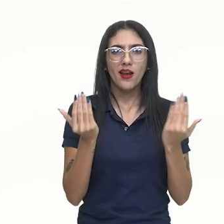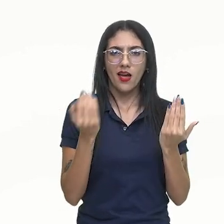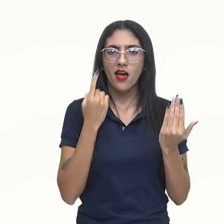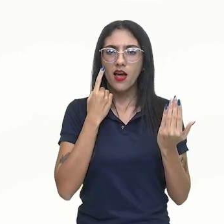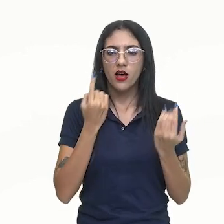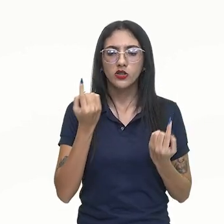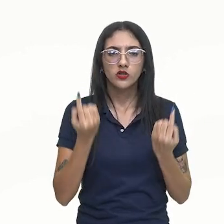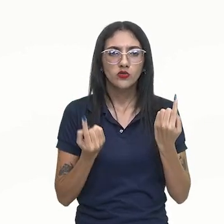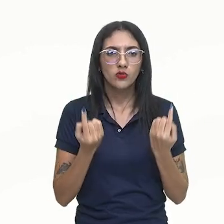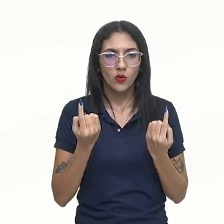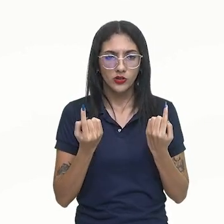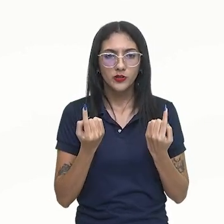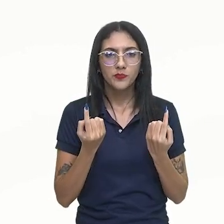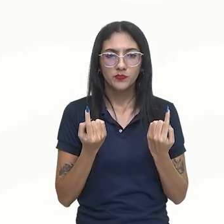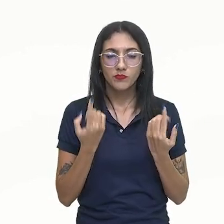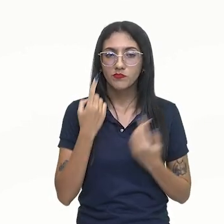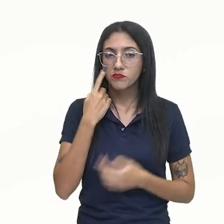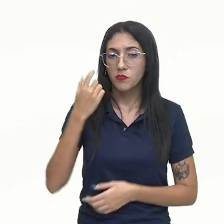aqui a fotossíntese,